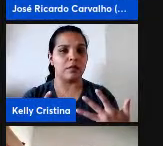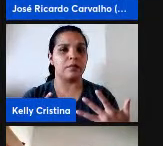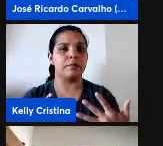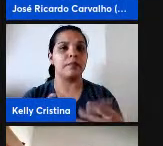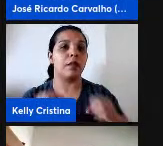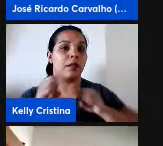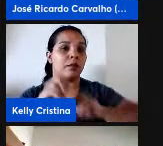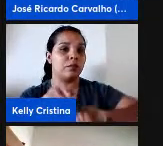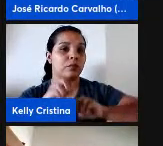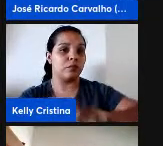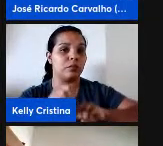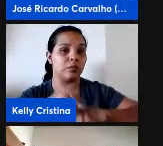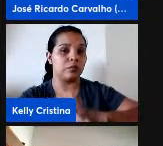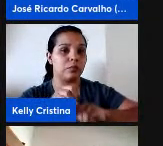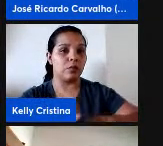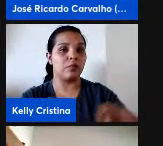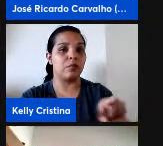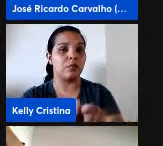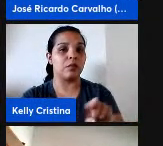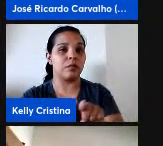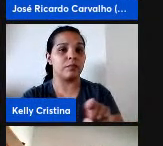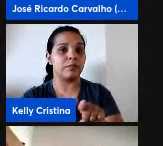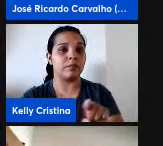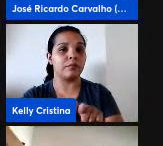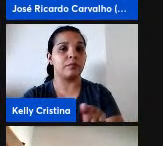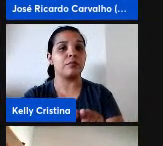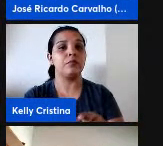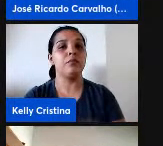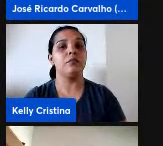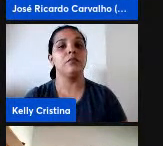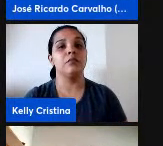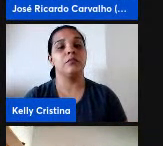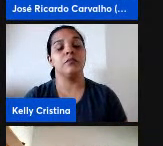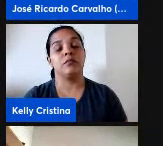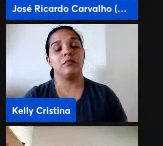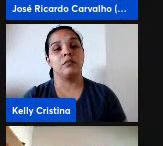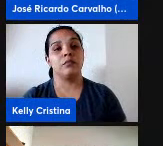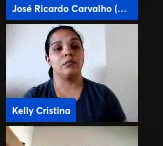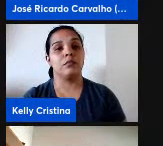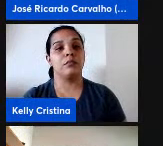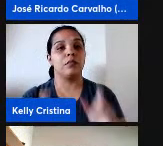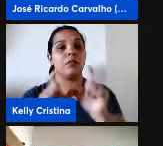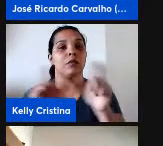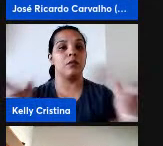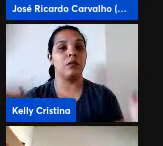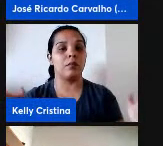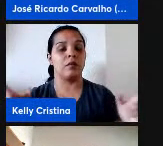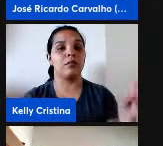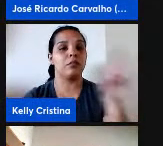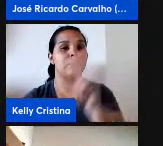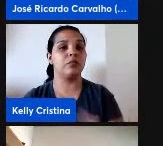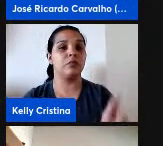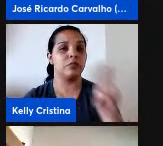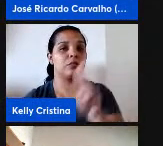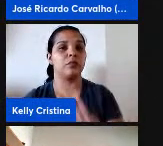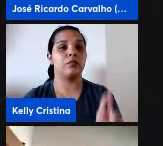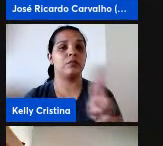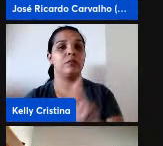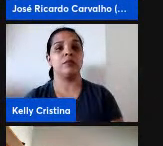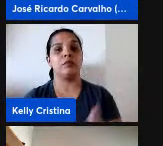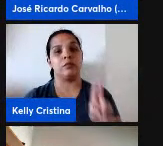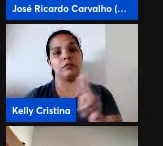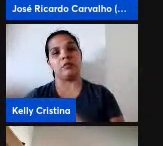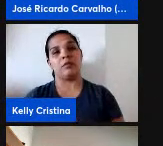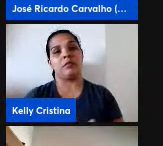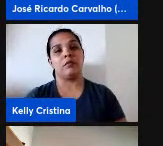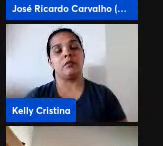educação, né? E ele fala assim, e a estilística, né? Eles, os gramáticos, utilizam a língua de modo bastante... Aliás, eles, os